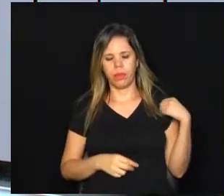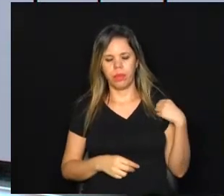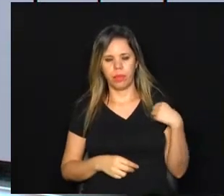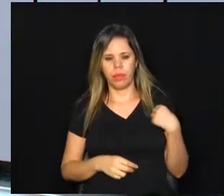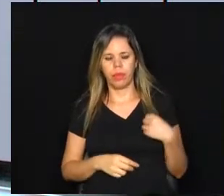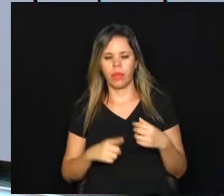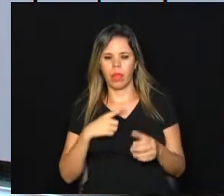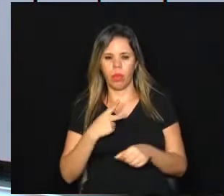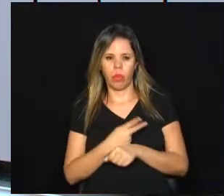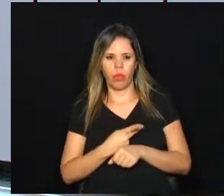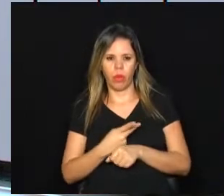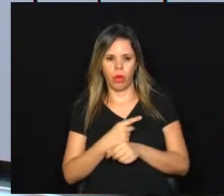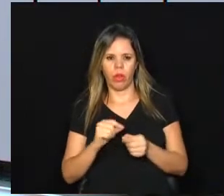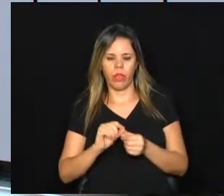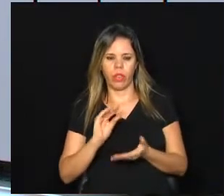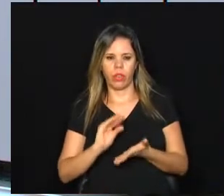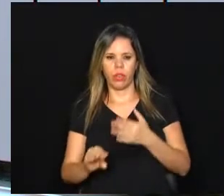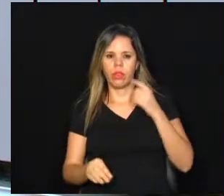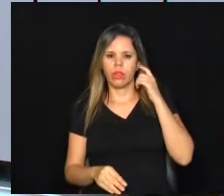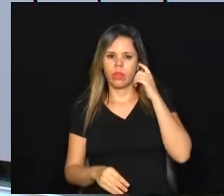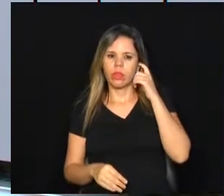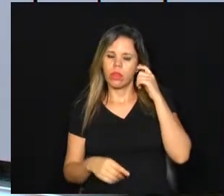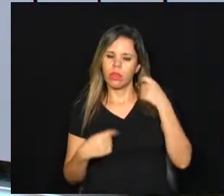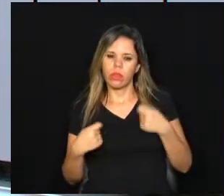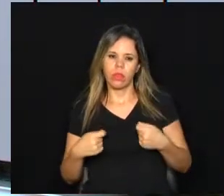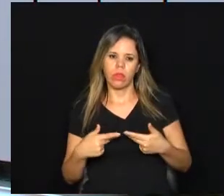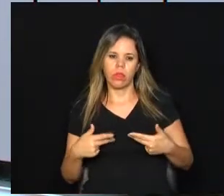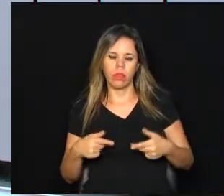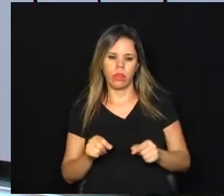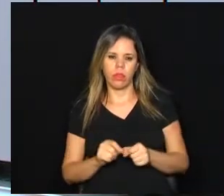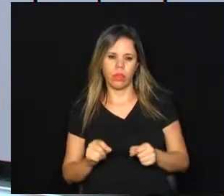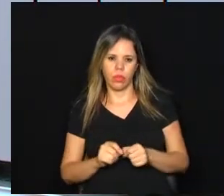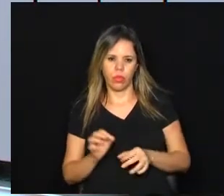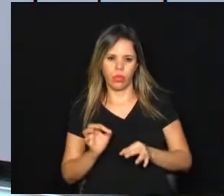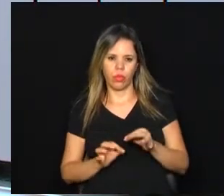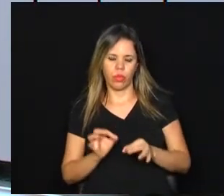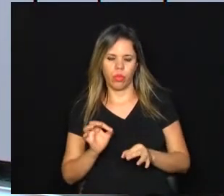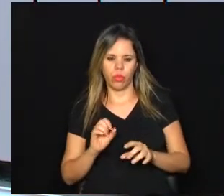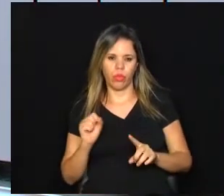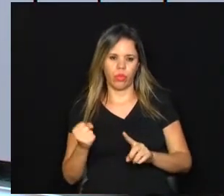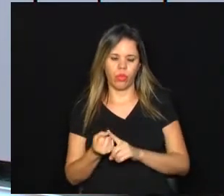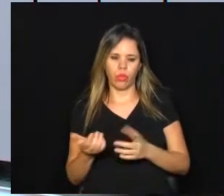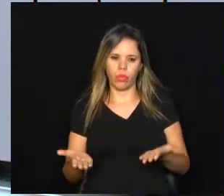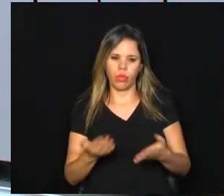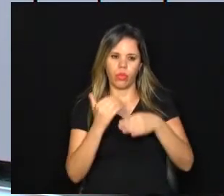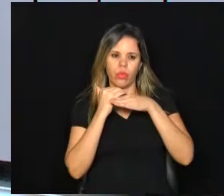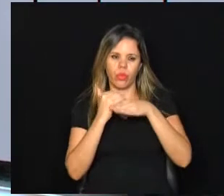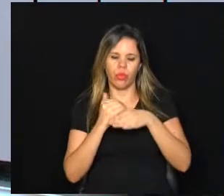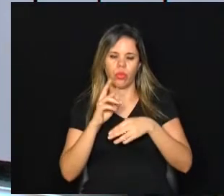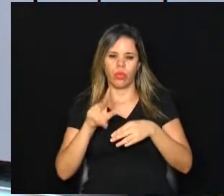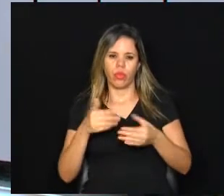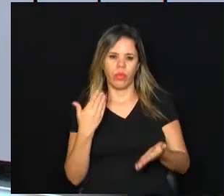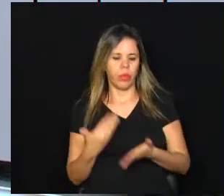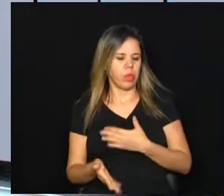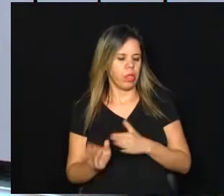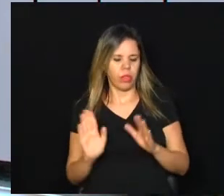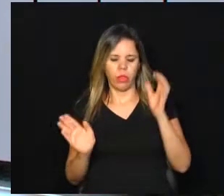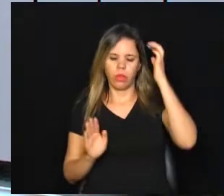tem procurado fazer o investimento necessário e fazer justiça social. Então, isso nunca foi perdido de